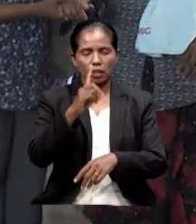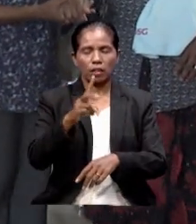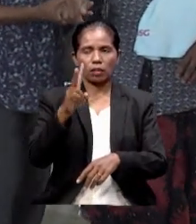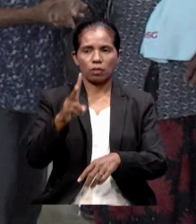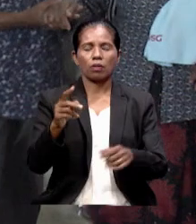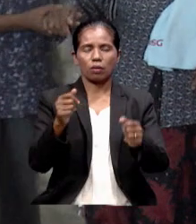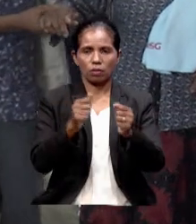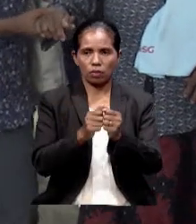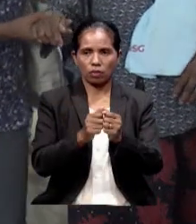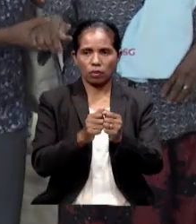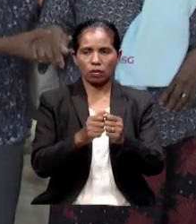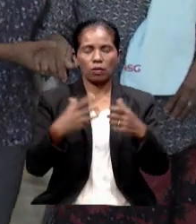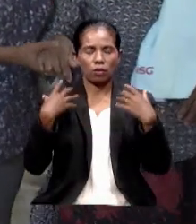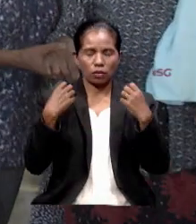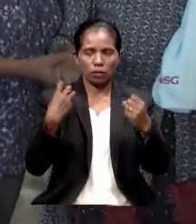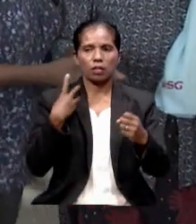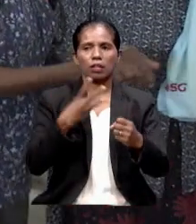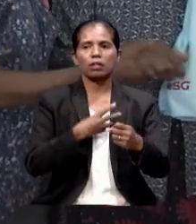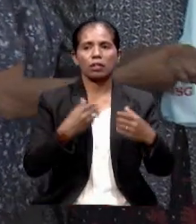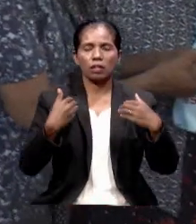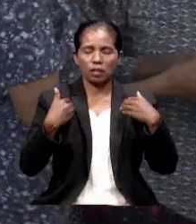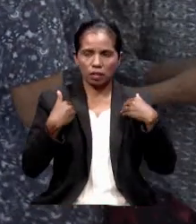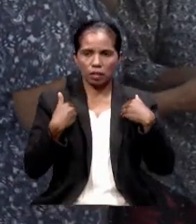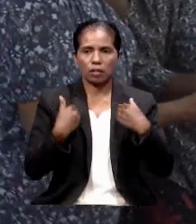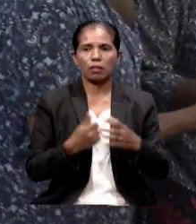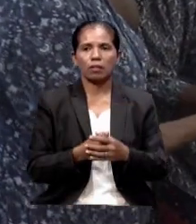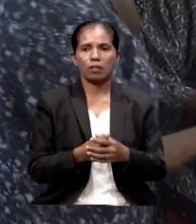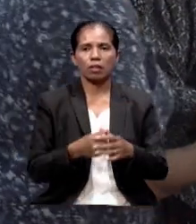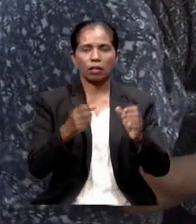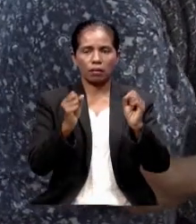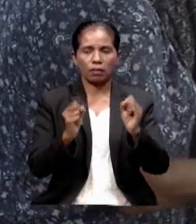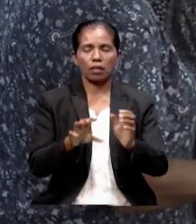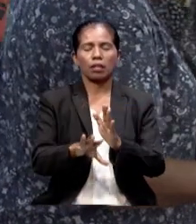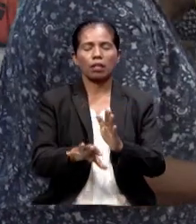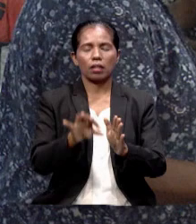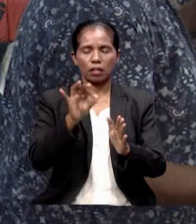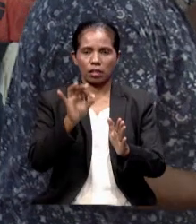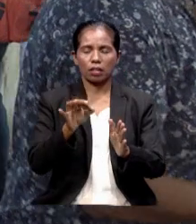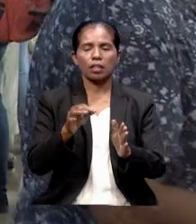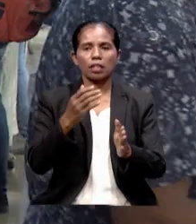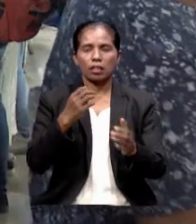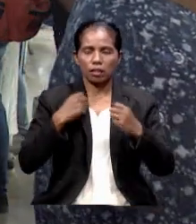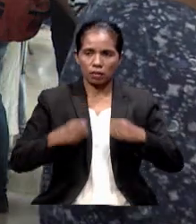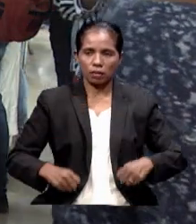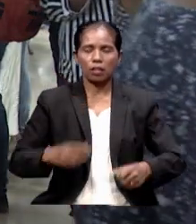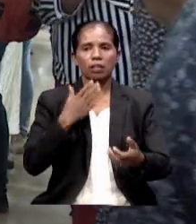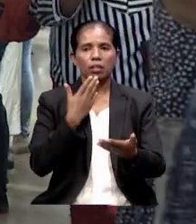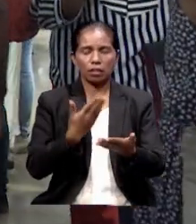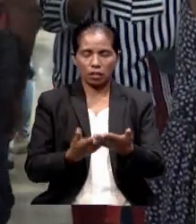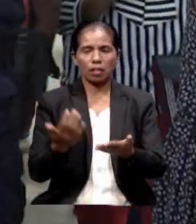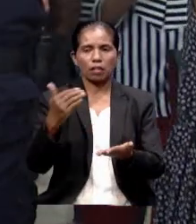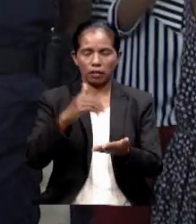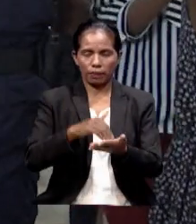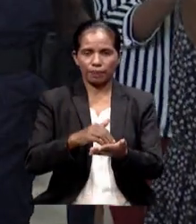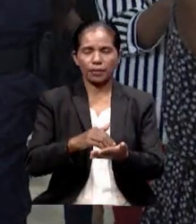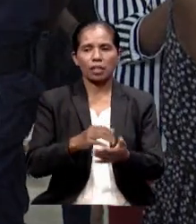beho esforsu sira nebe ita iha ita hakasan duni no nia bele hetan fila rekupera fila fale usin ini moras. Mejum ke iha nia